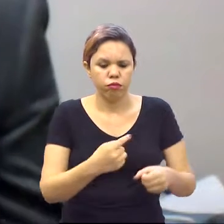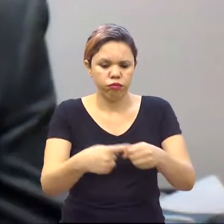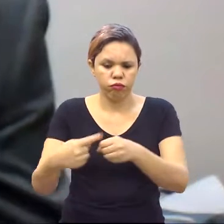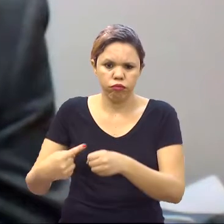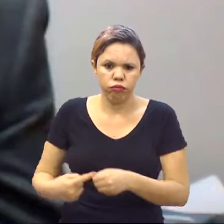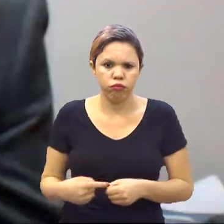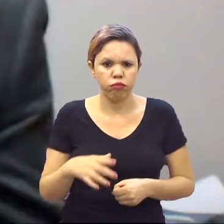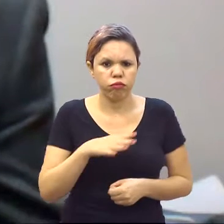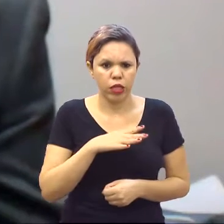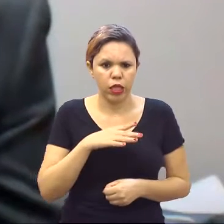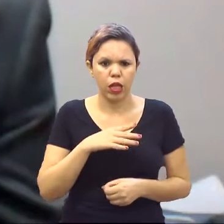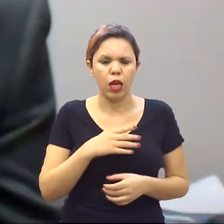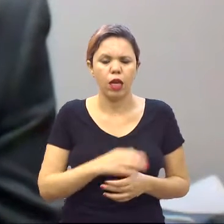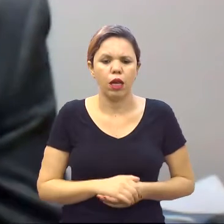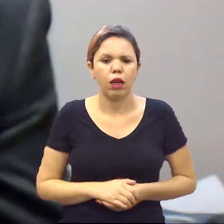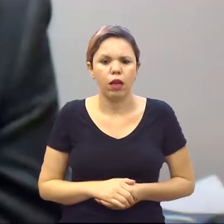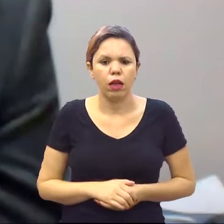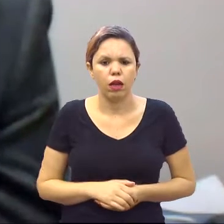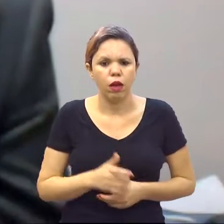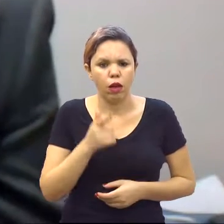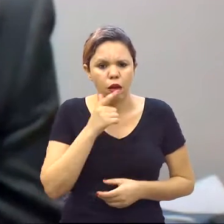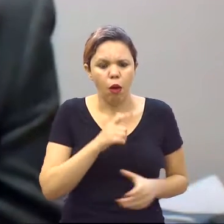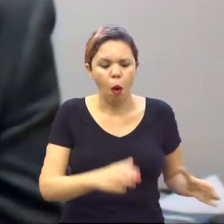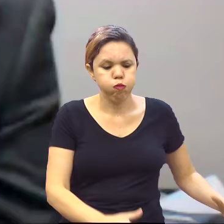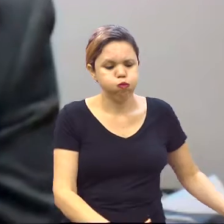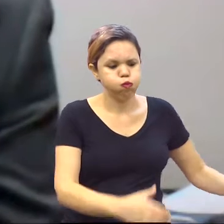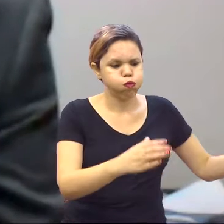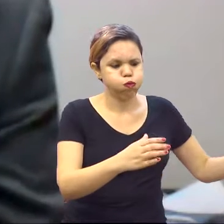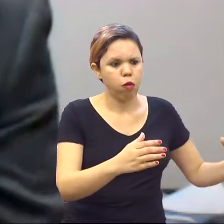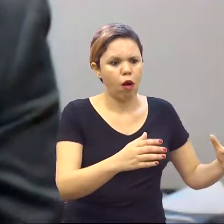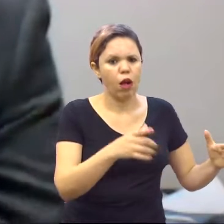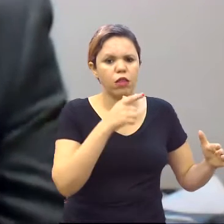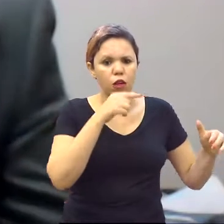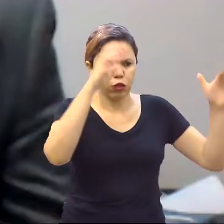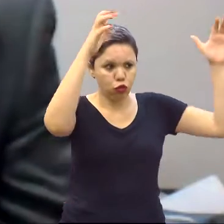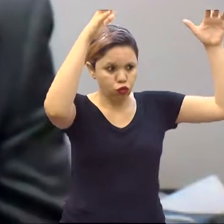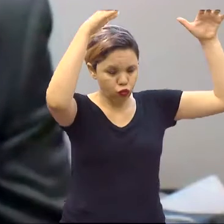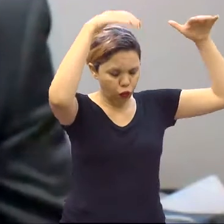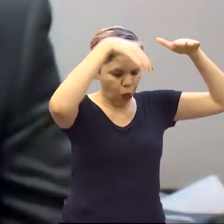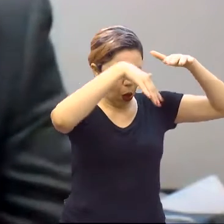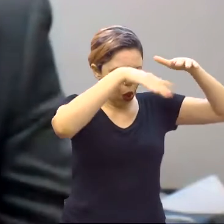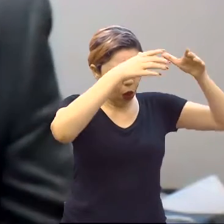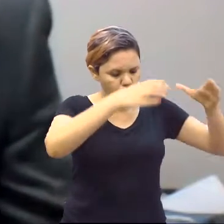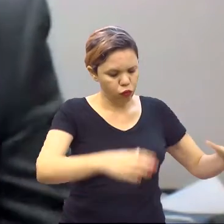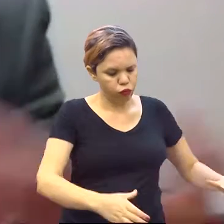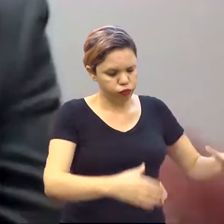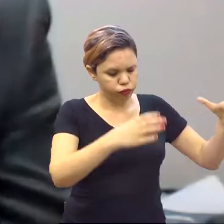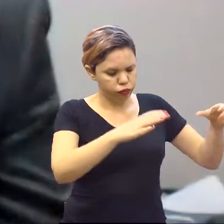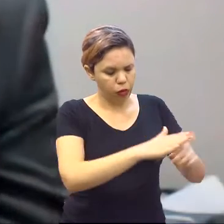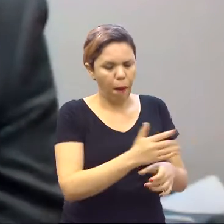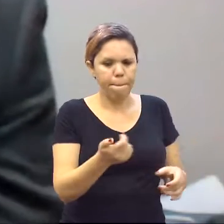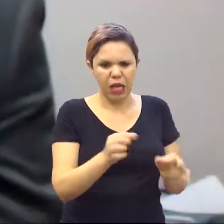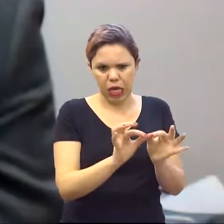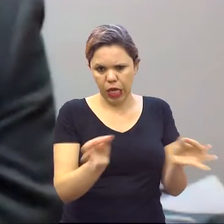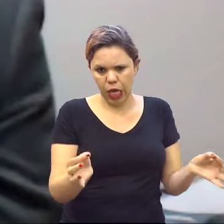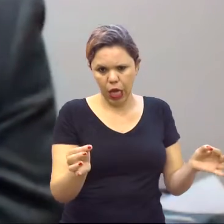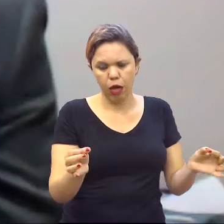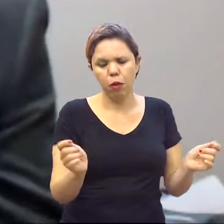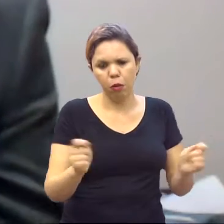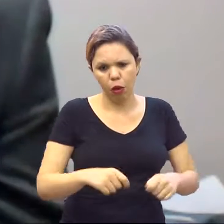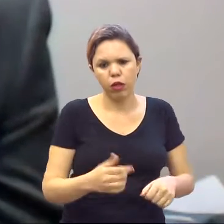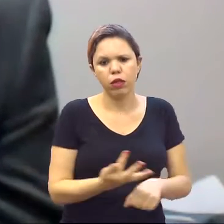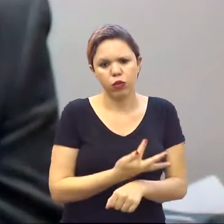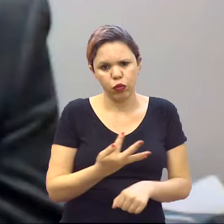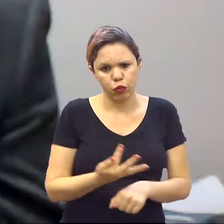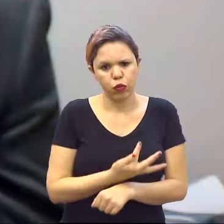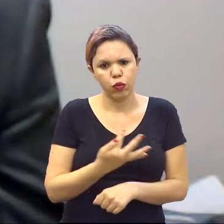que municípios tenham a construção de reservatórios municipais, mesmo que sejam de pequeno porte, mas que